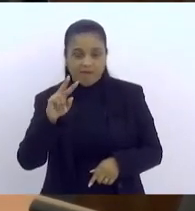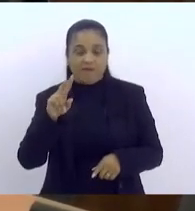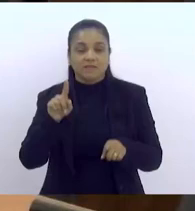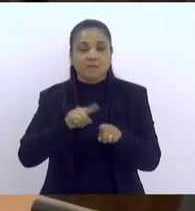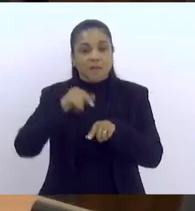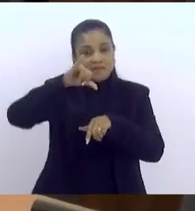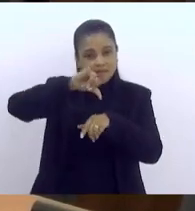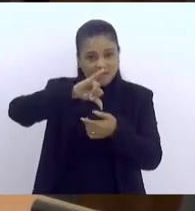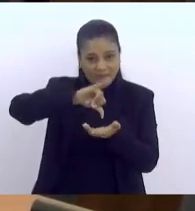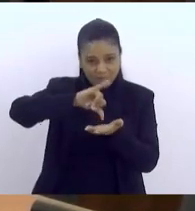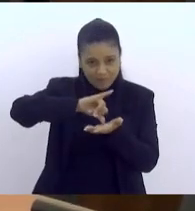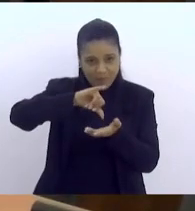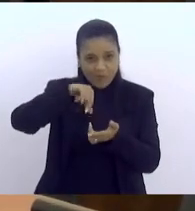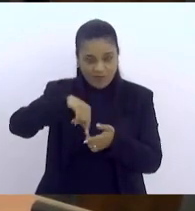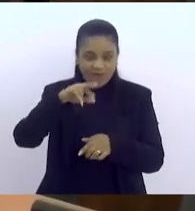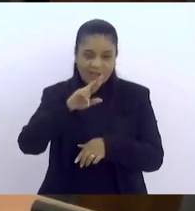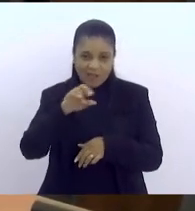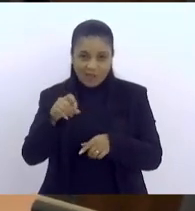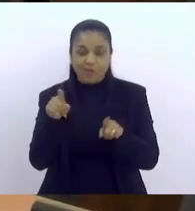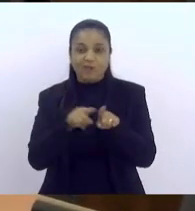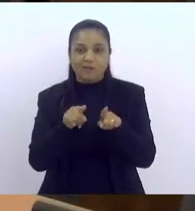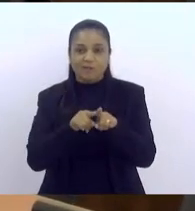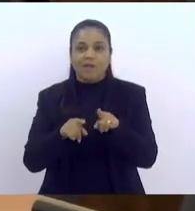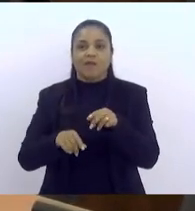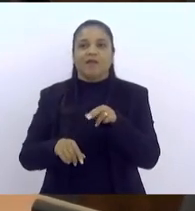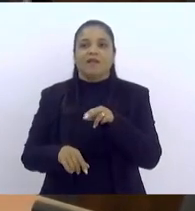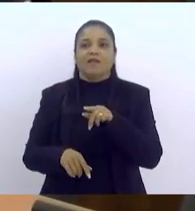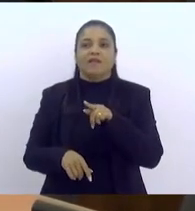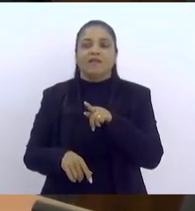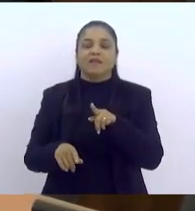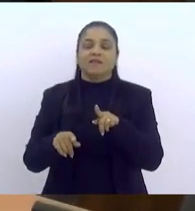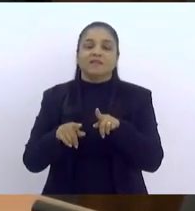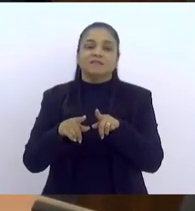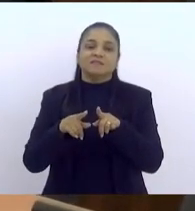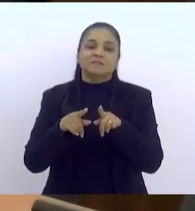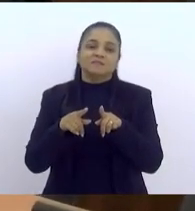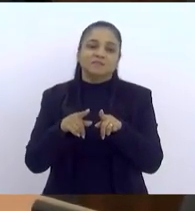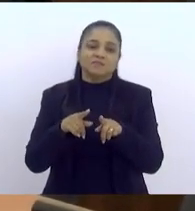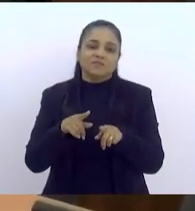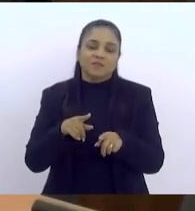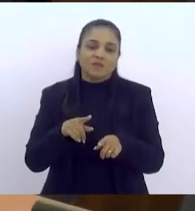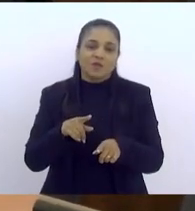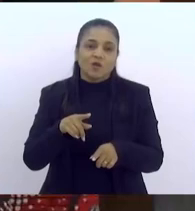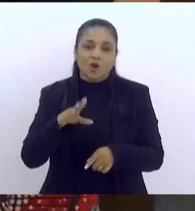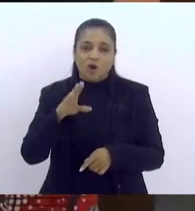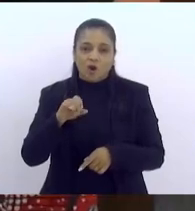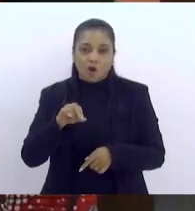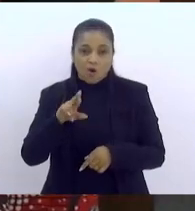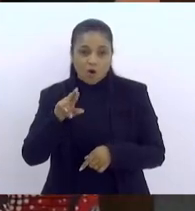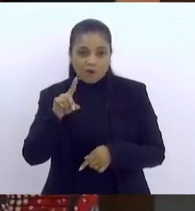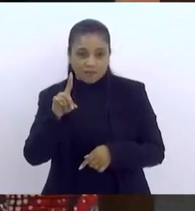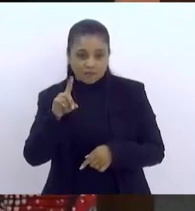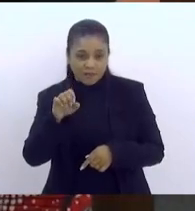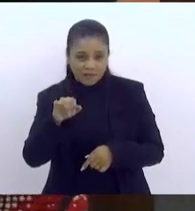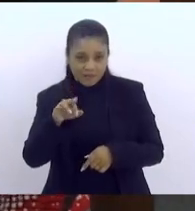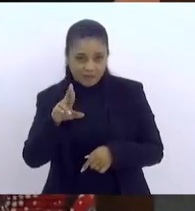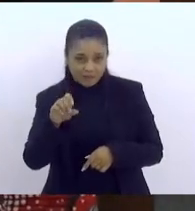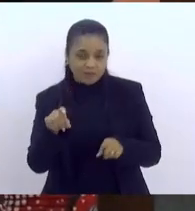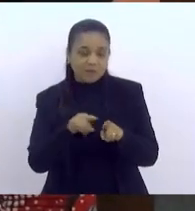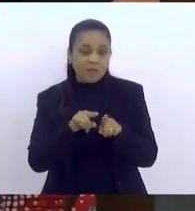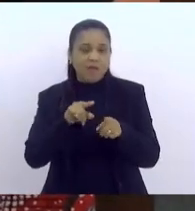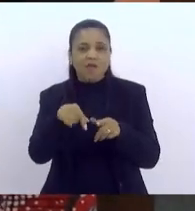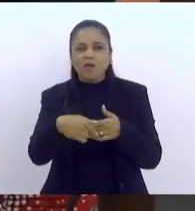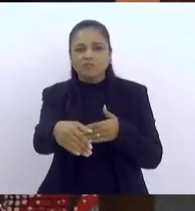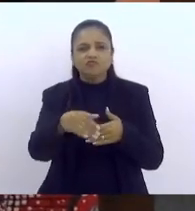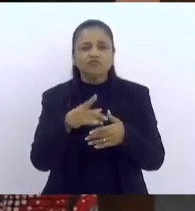de Cordeiro. Eles foram parlamento juvenis no ano passado, e o dia 25 desse mês se encerra as inscrições. Então